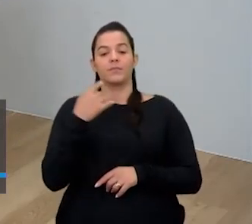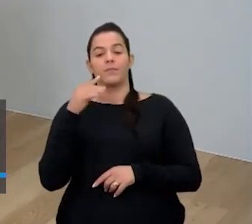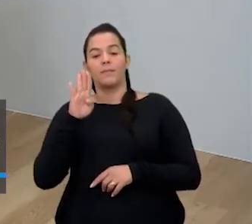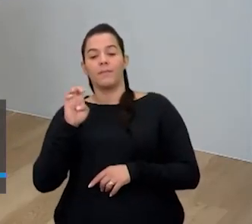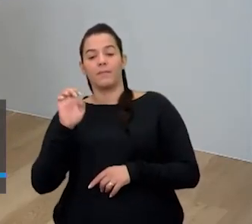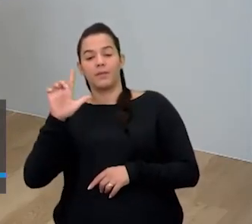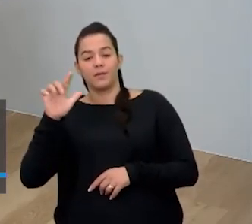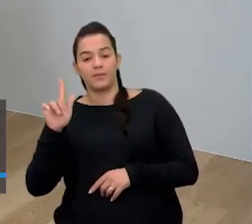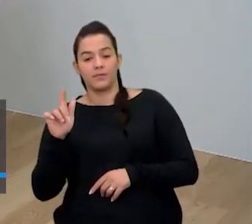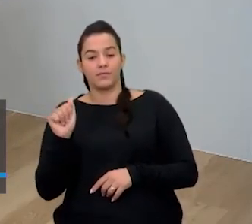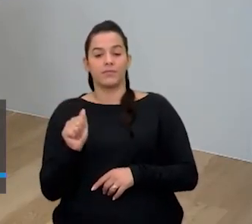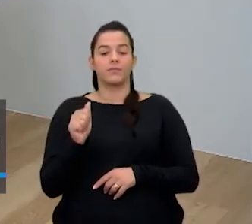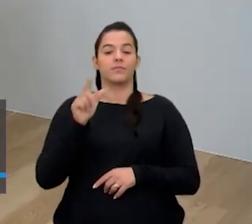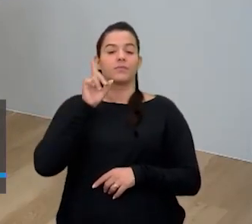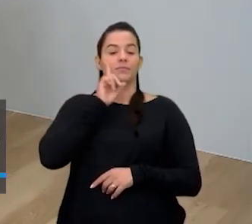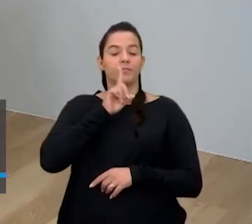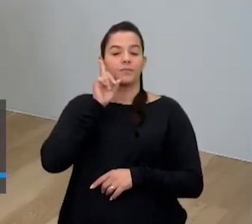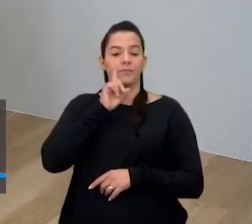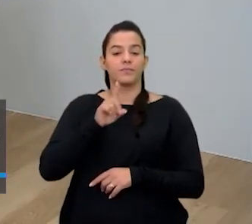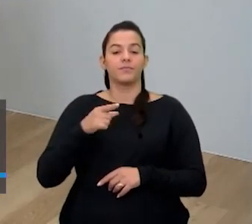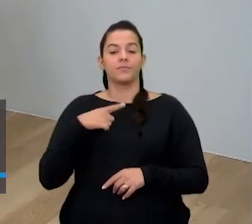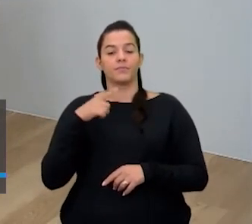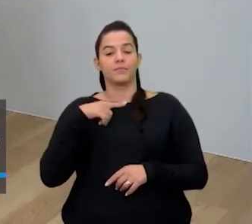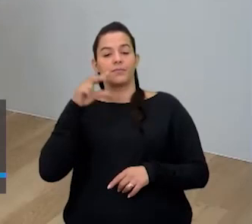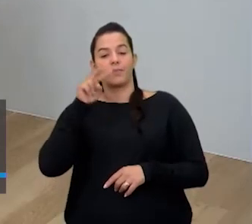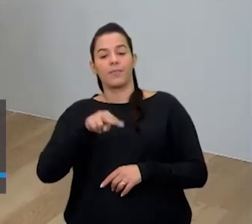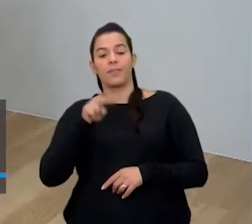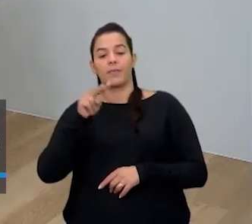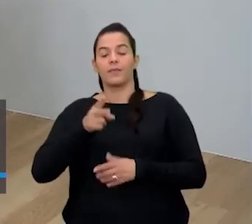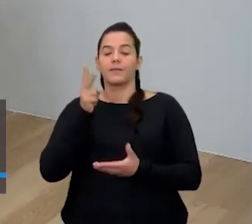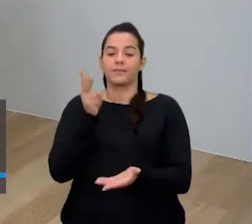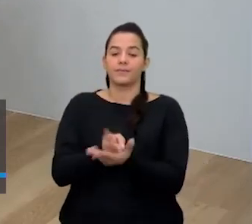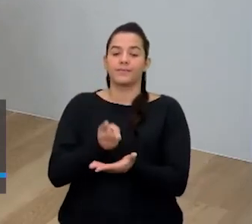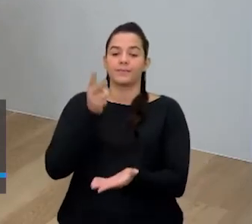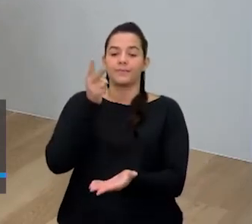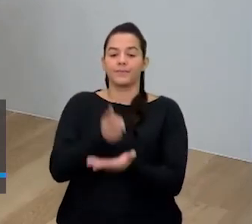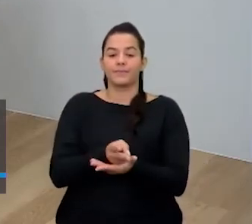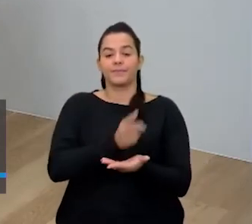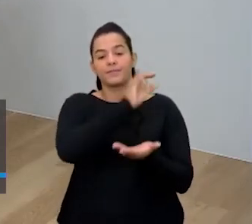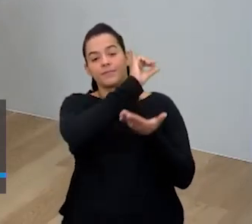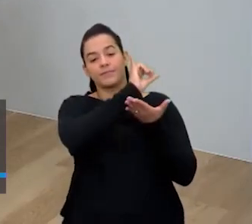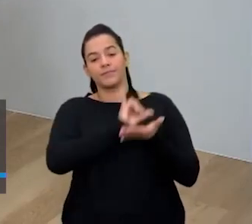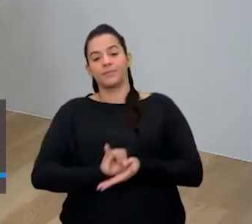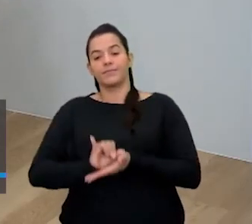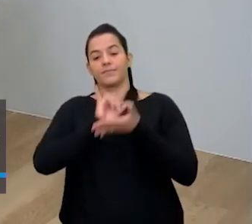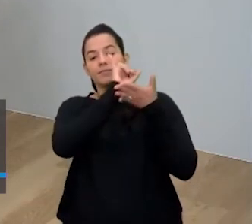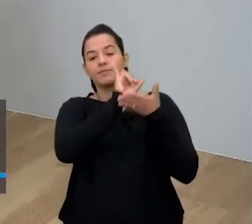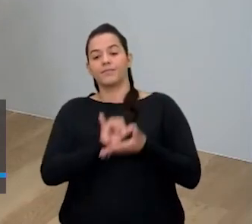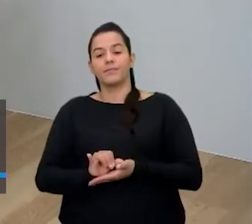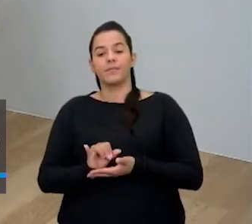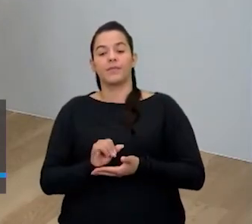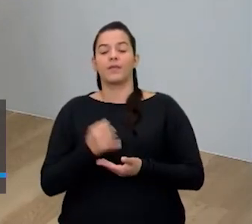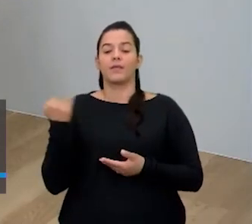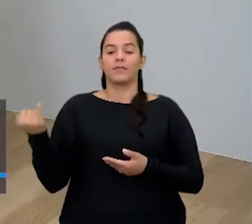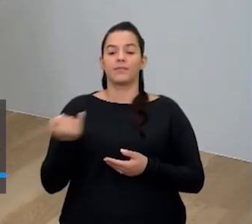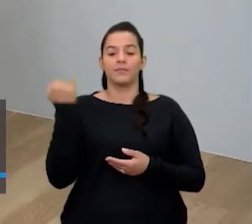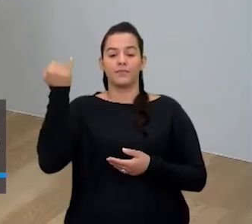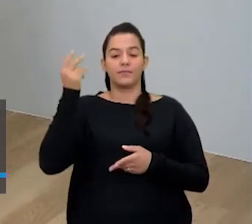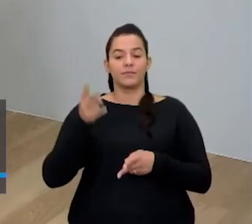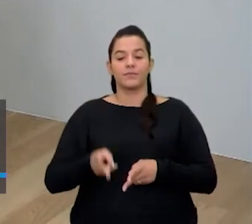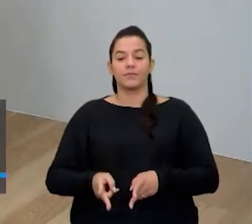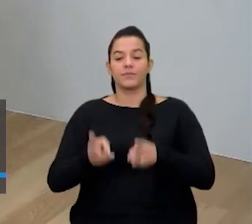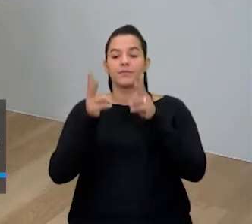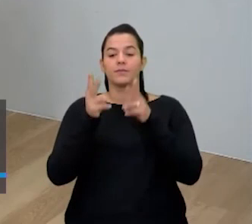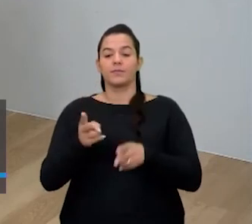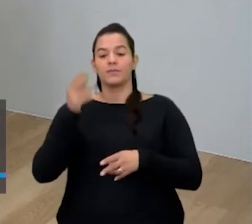belga, inglesa, que eu estou acabando de assistir, aparece sempre refugiado. Sempre. A migração sempre é entendida